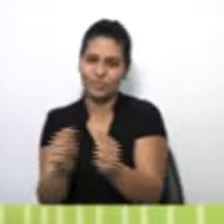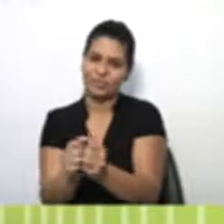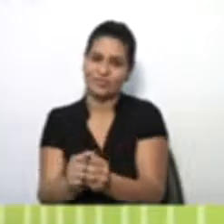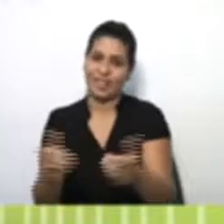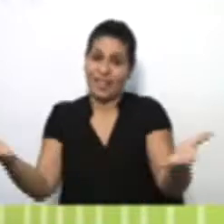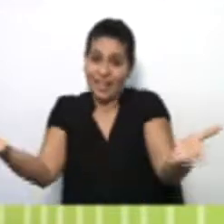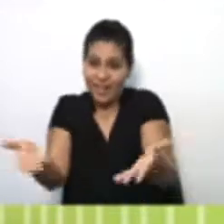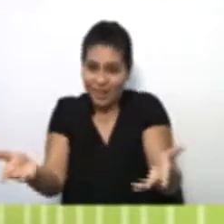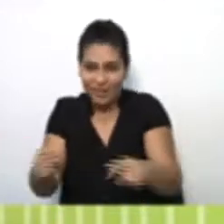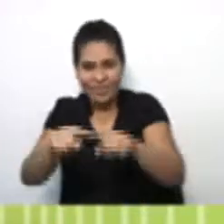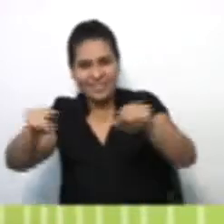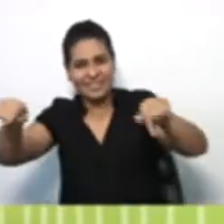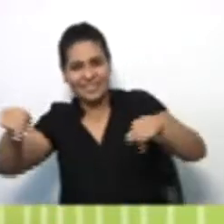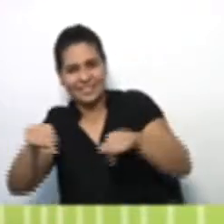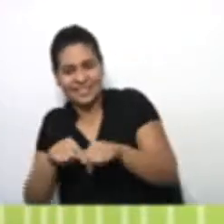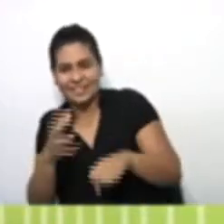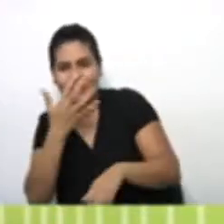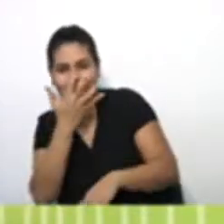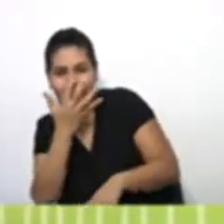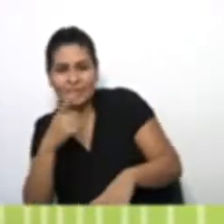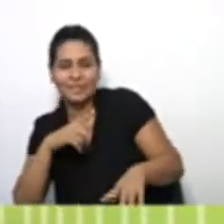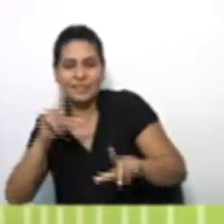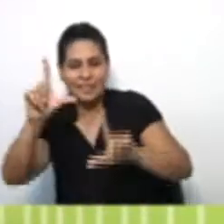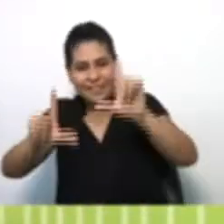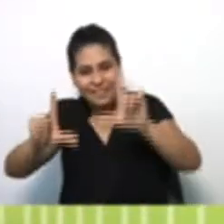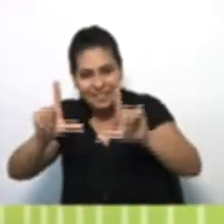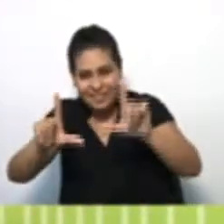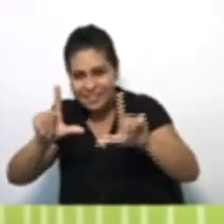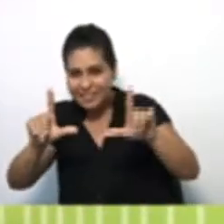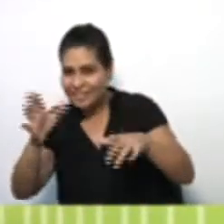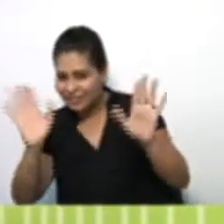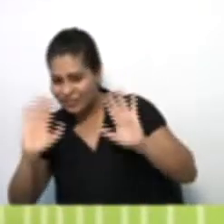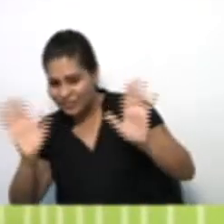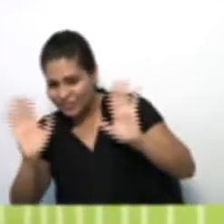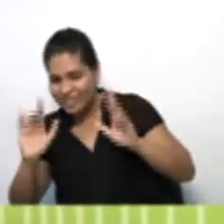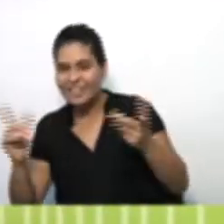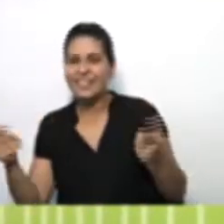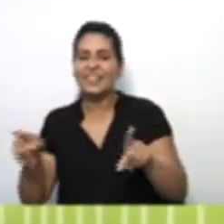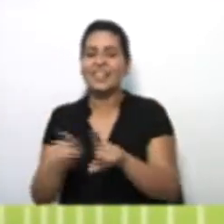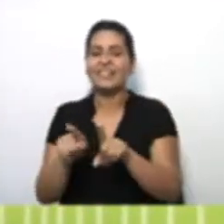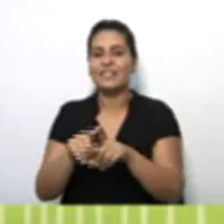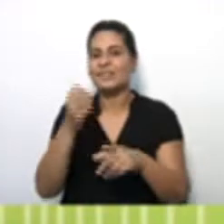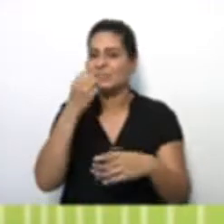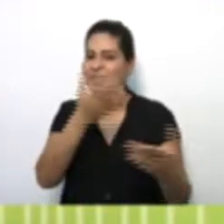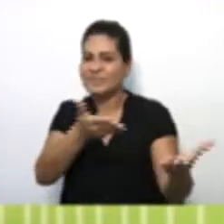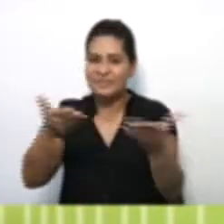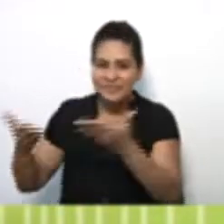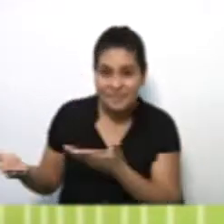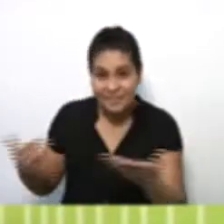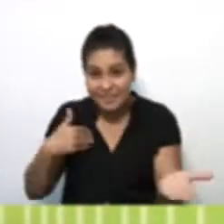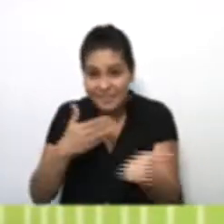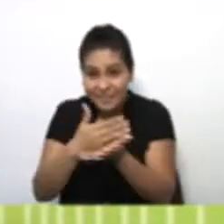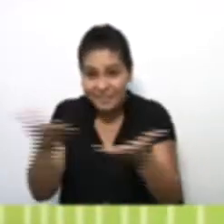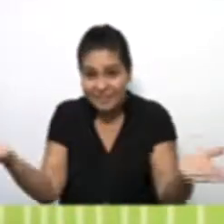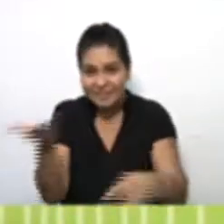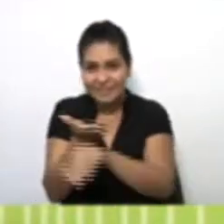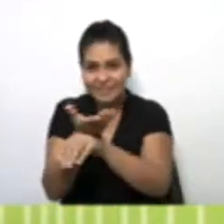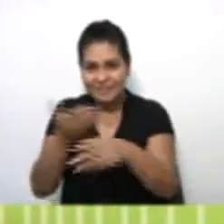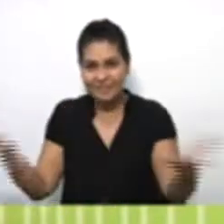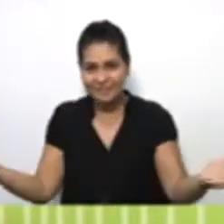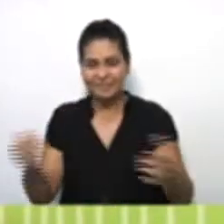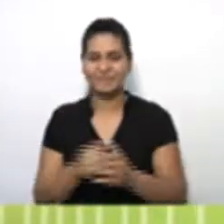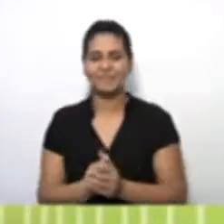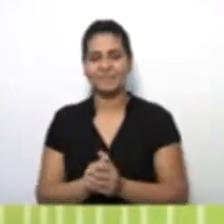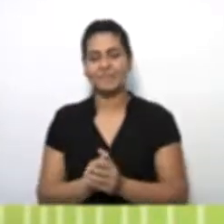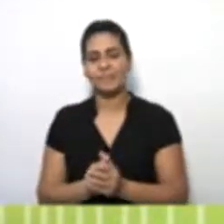acompanhando você aí na salinha de aula. Você que está assistindo nós na televisãozinha aí, ó. Tchauzinho para você, ó. Seja muito bem-vindo. Vamos começar a nossa aula, então?